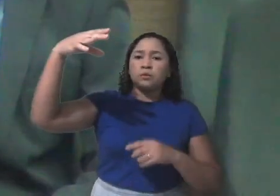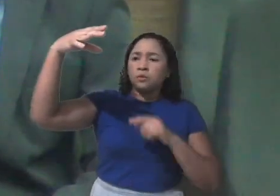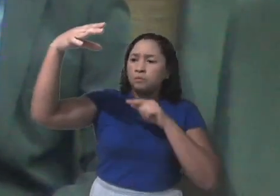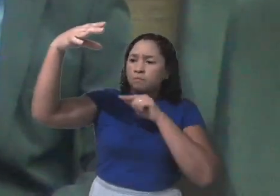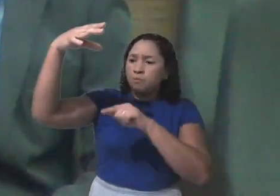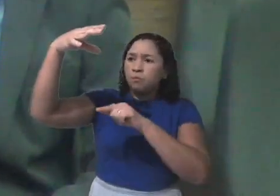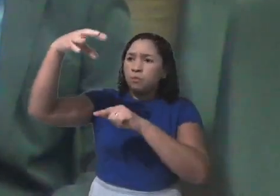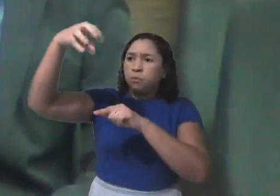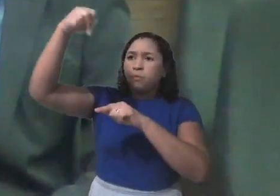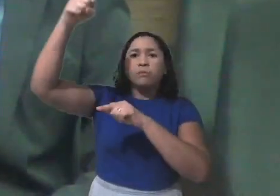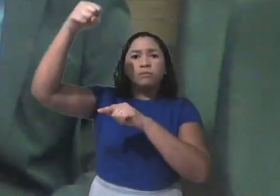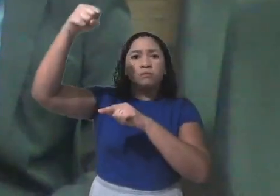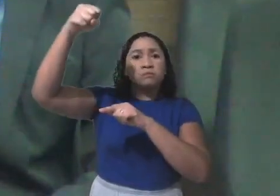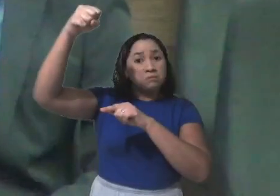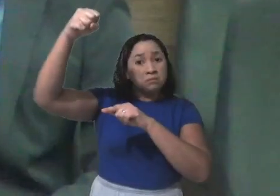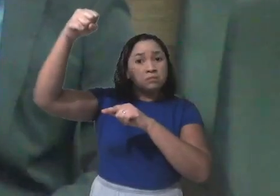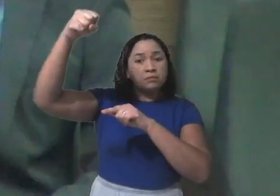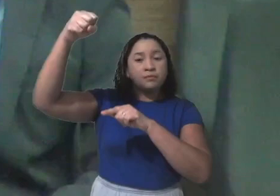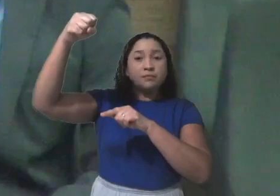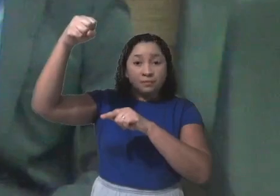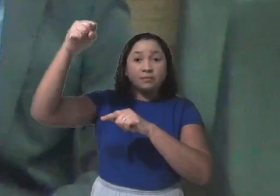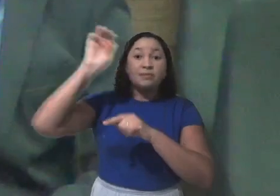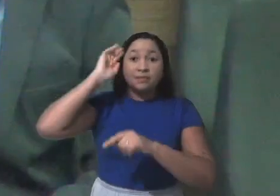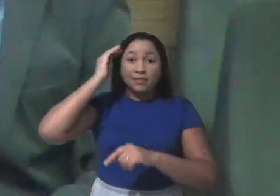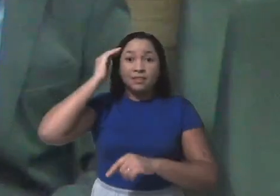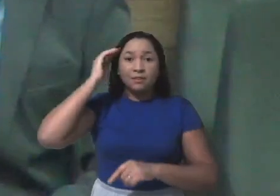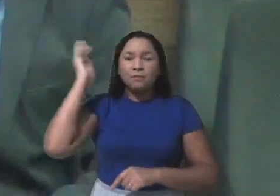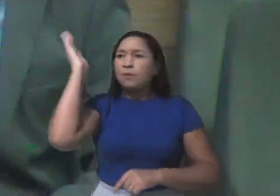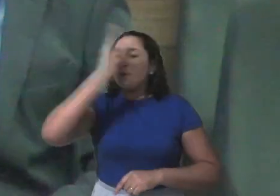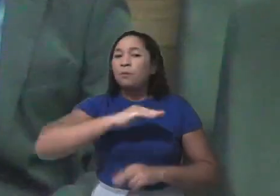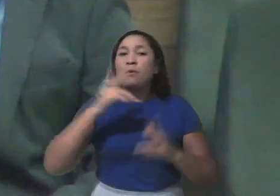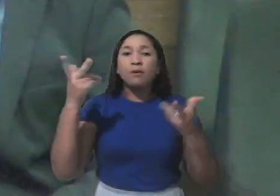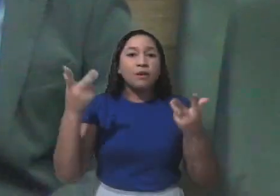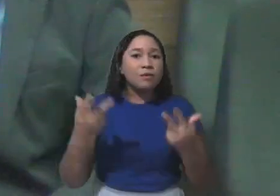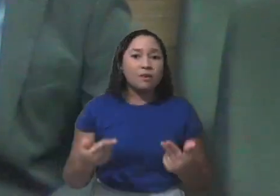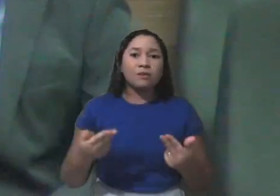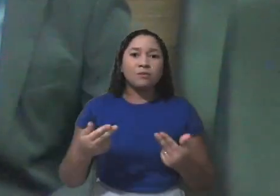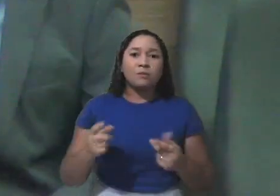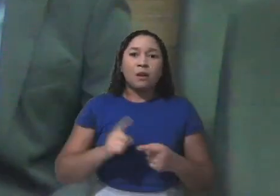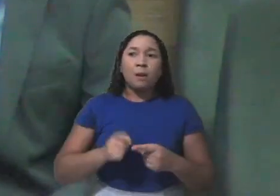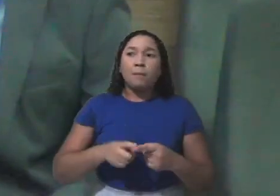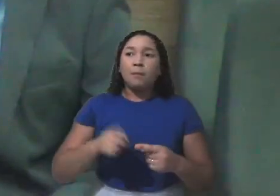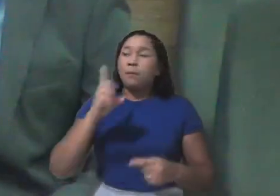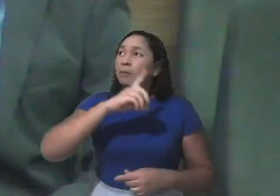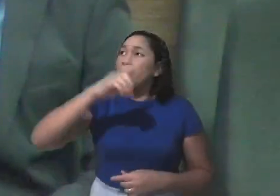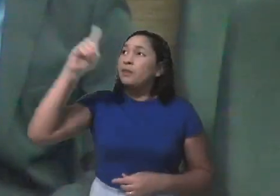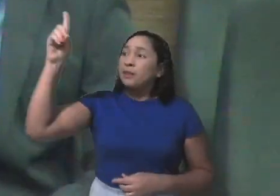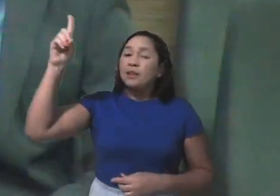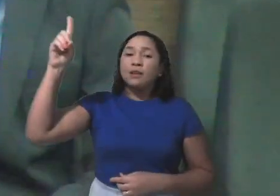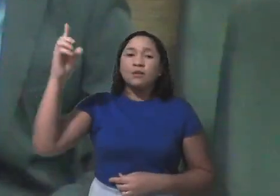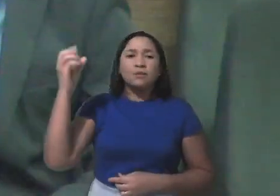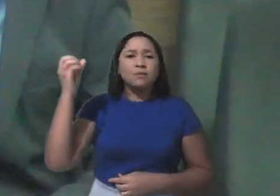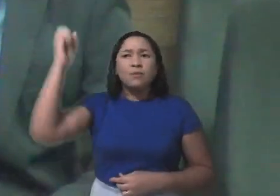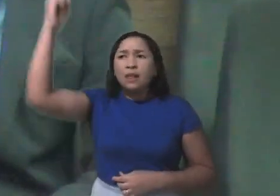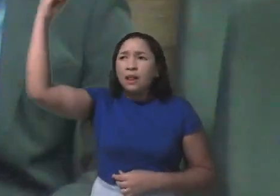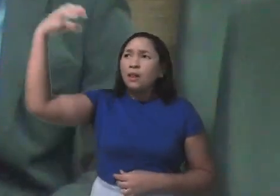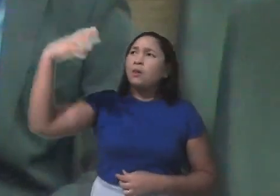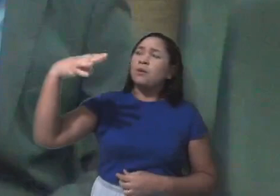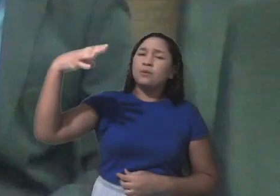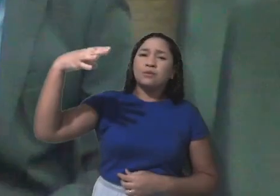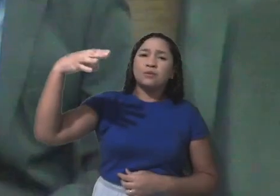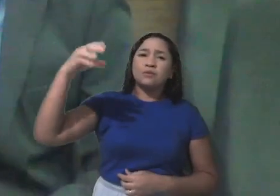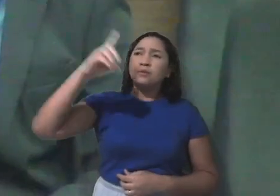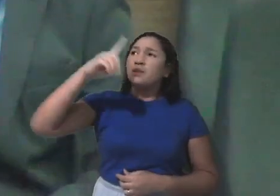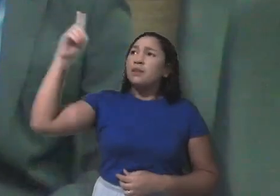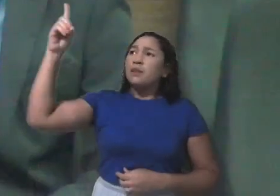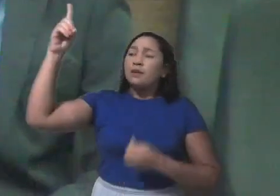é simplesmente a ausência da luz, da bondade. Cristo é luz, Deus é luz, Deus é bondade. Mas se alguém